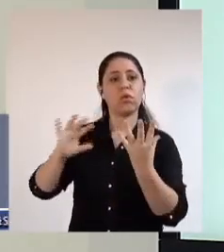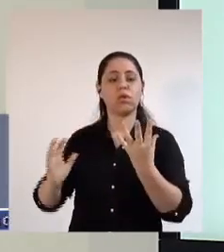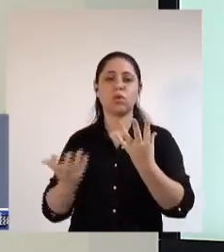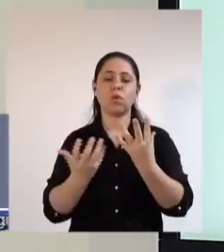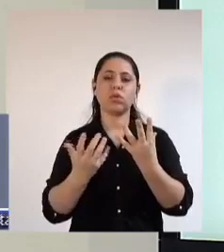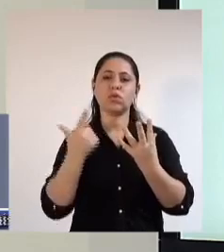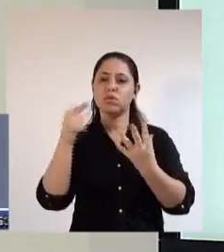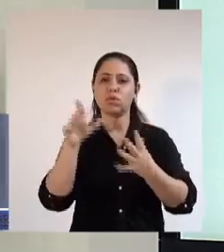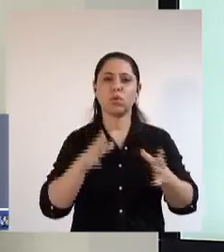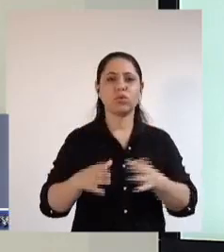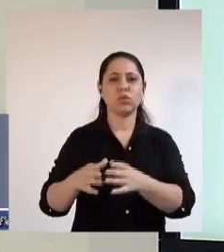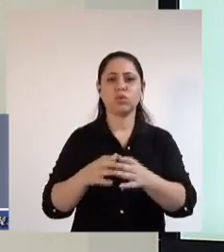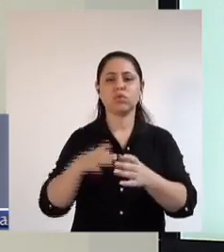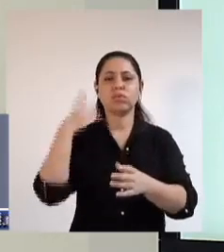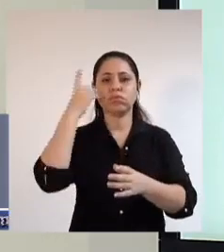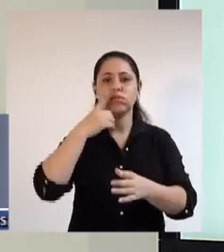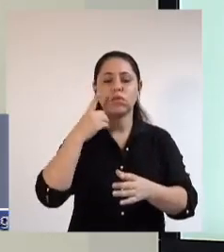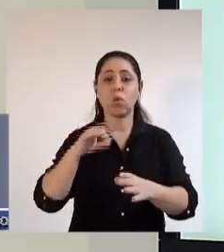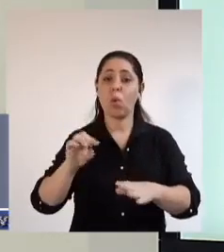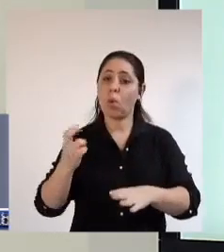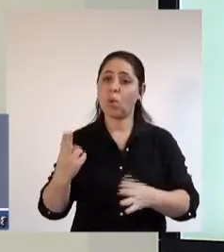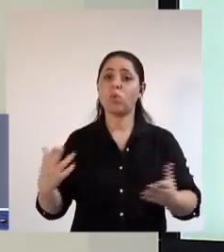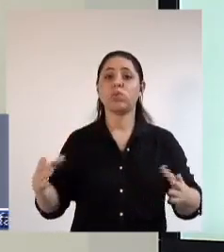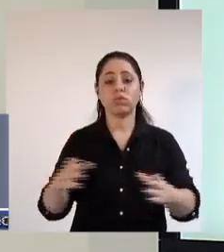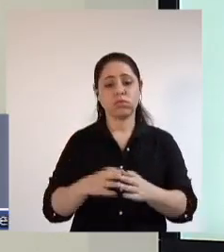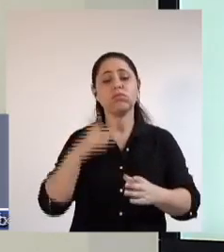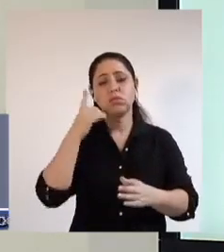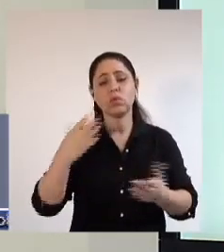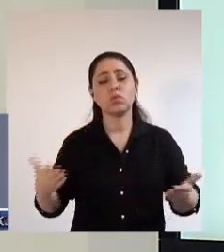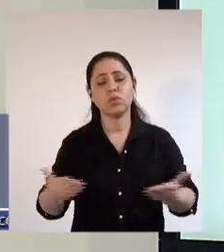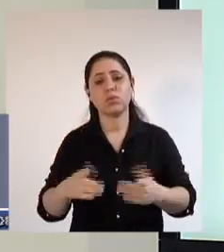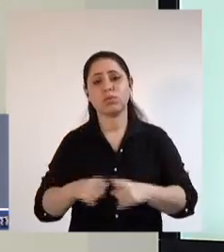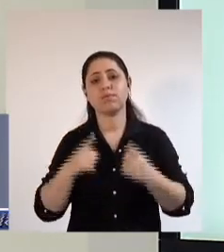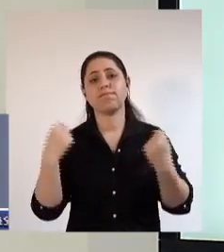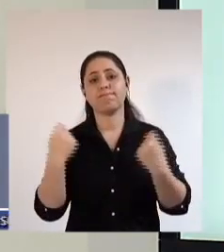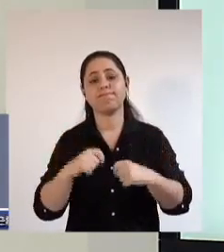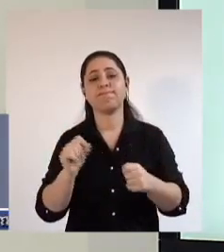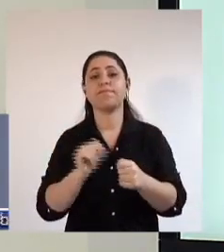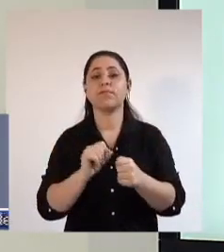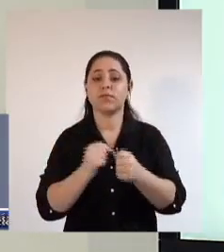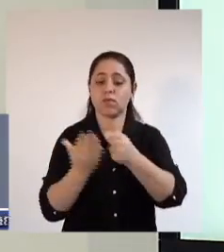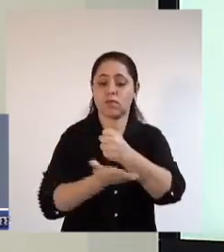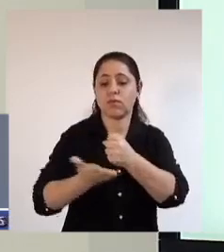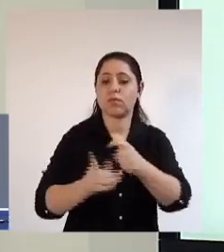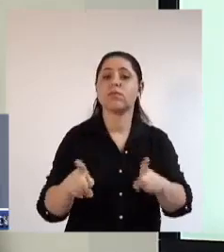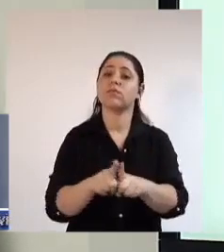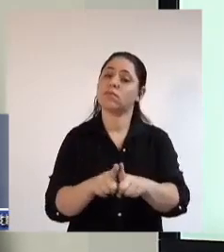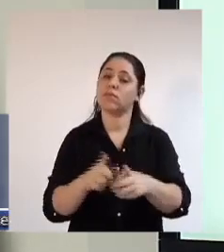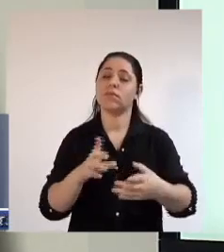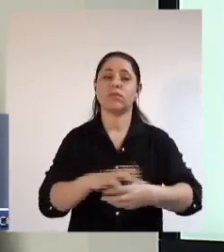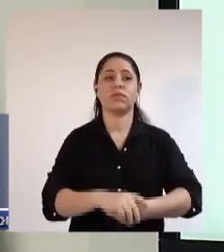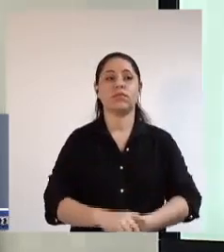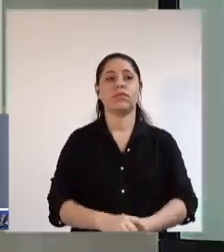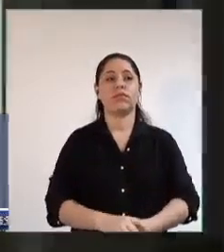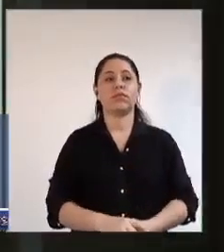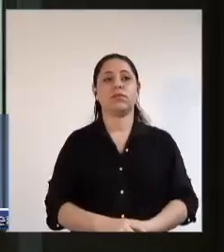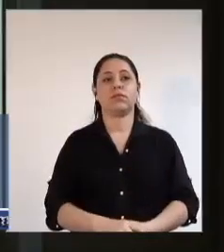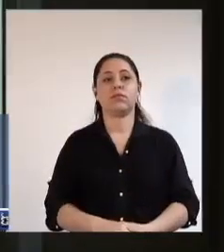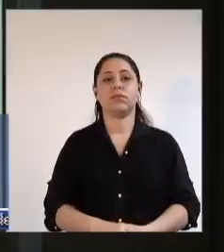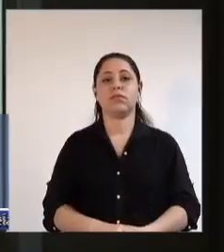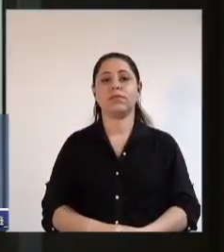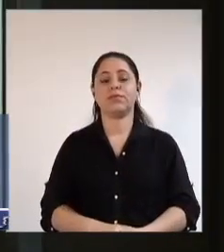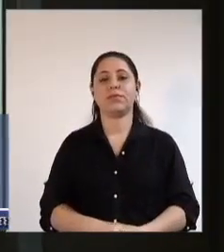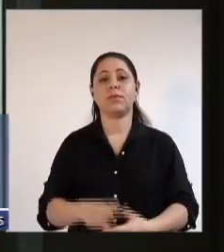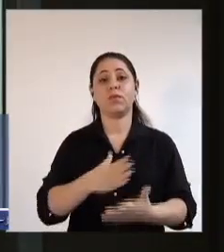opções outras frentes ou até mesmo né né a gente precisa fazer o que é o que é básico também a gente